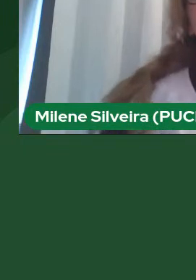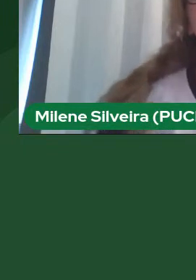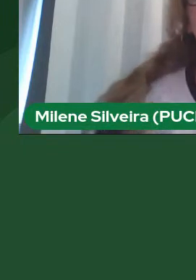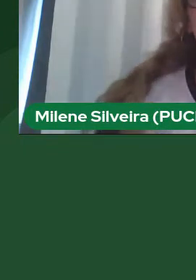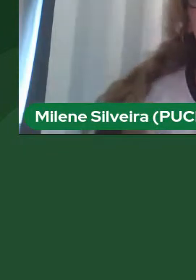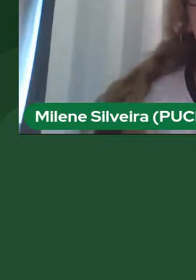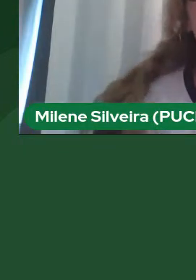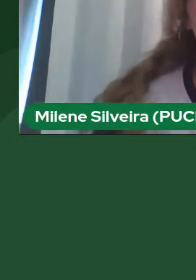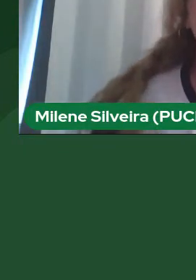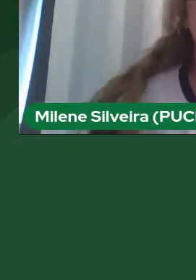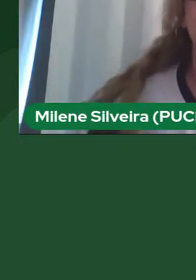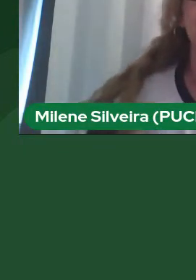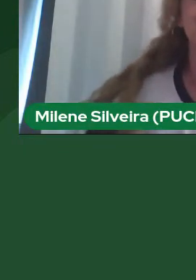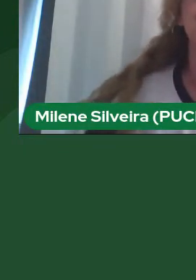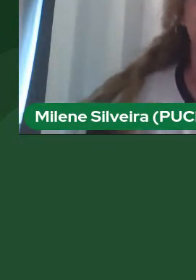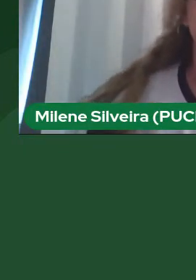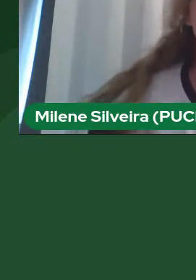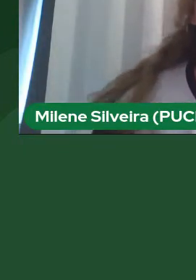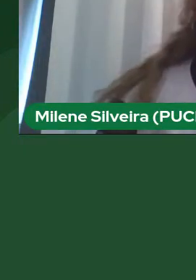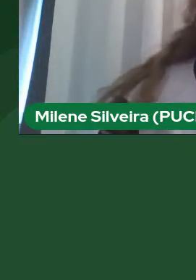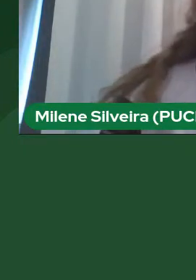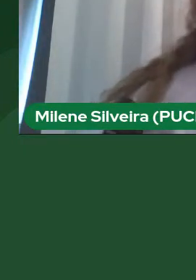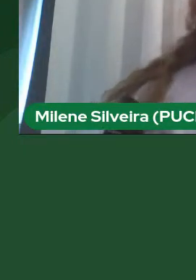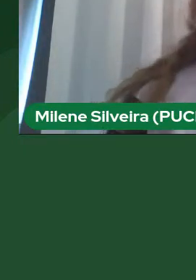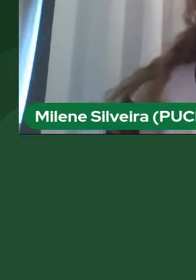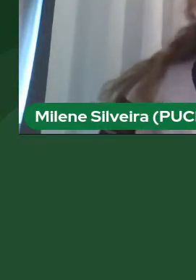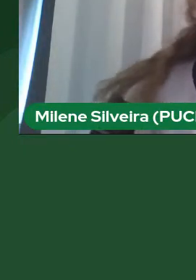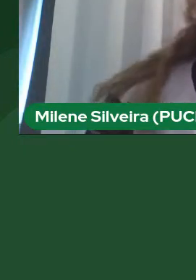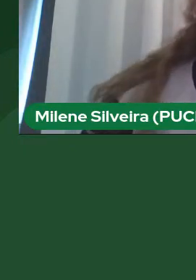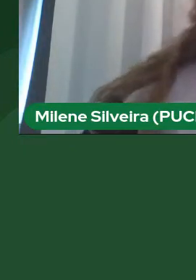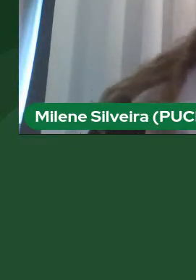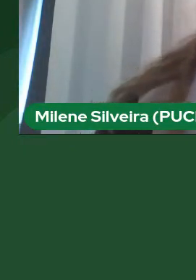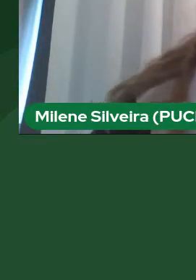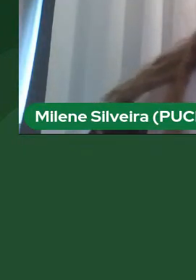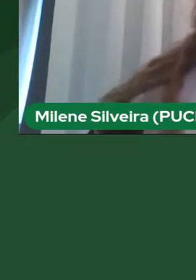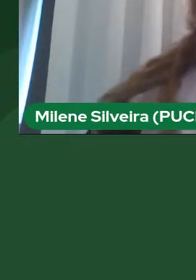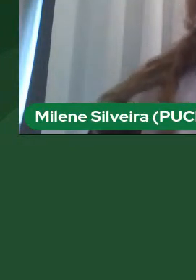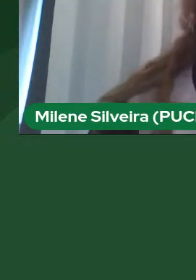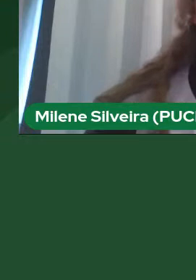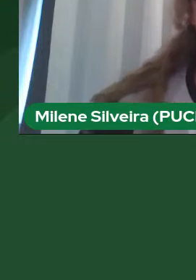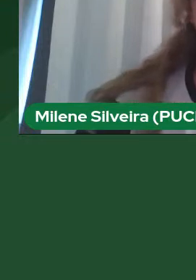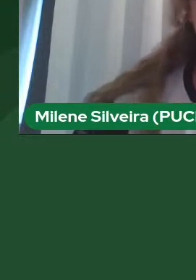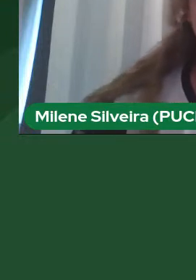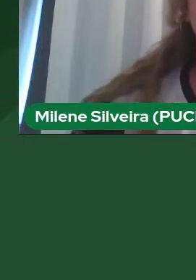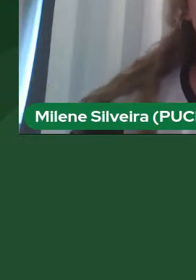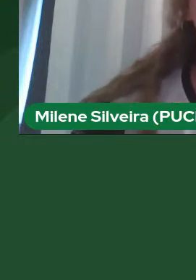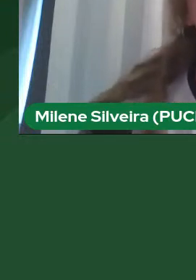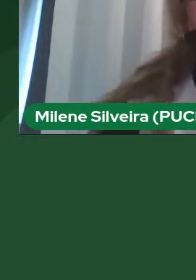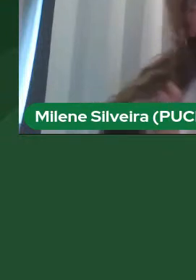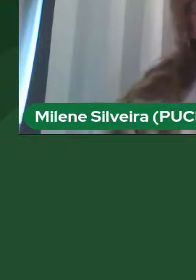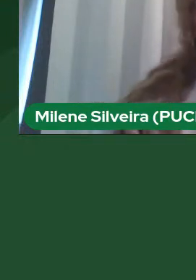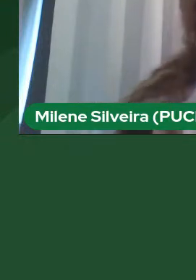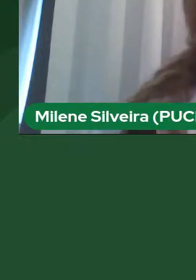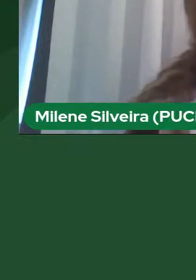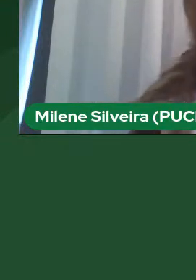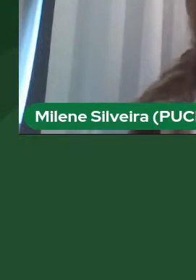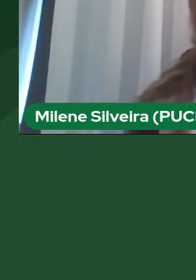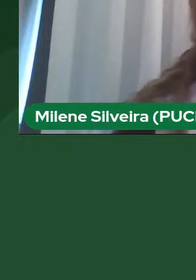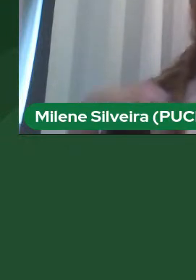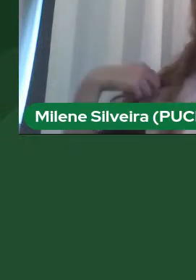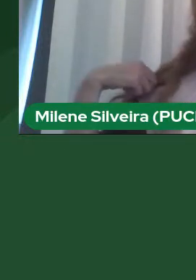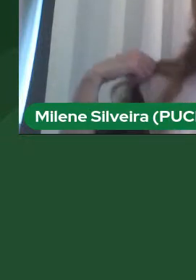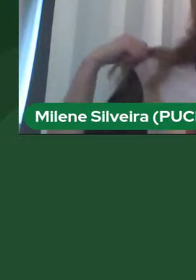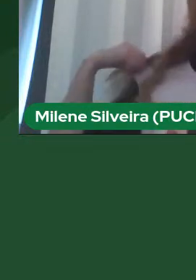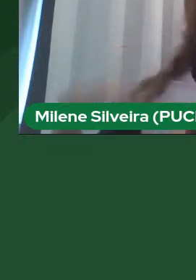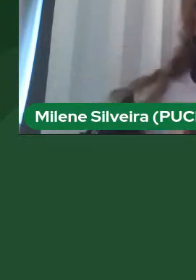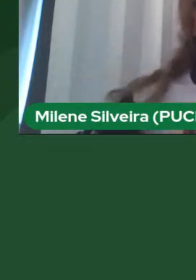Que ó, deu até sorte, assim, porque o IHC foi bianual no ano que a Maia nasceu. A Maia nasceu em outubro, então foi certo. Então, o ano que a